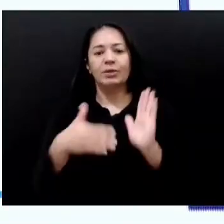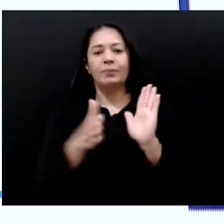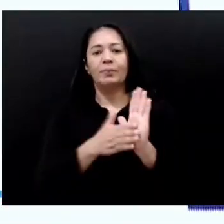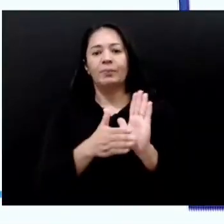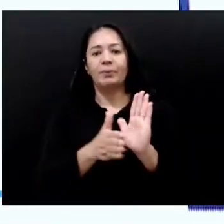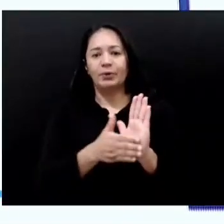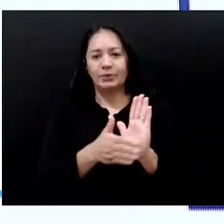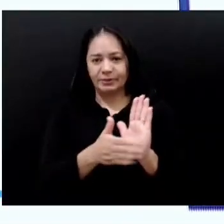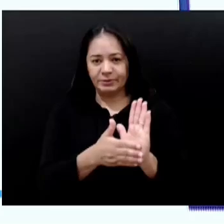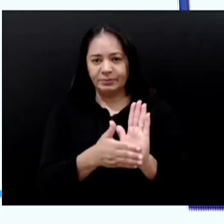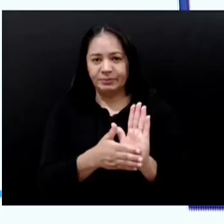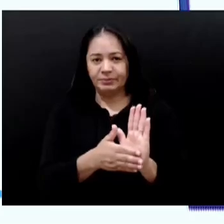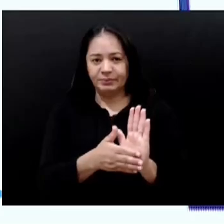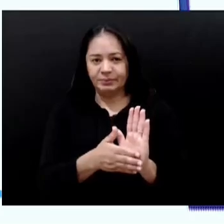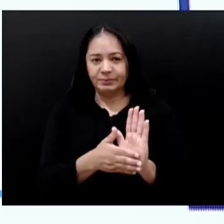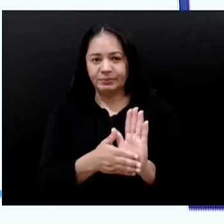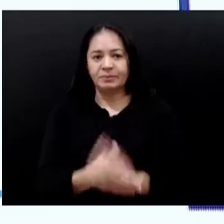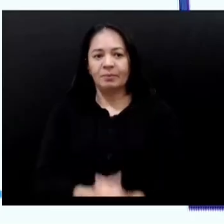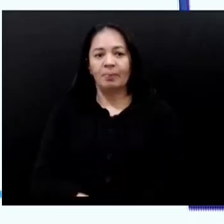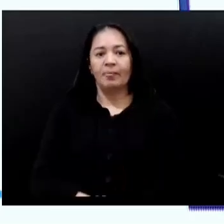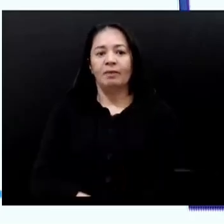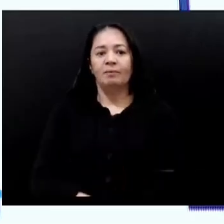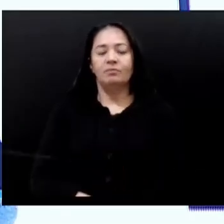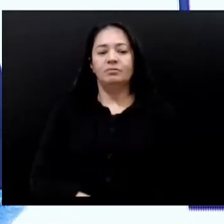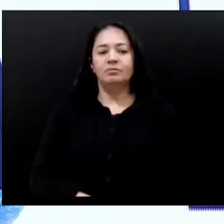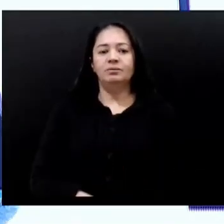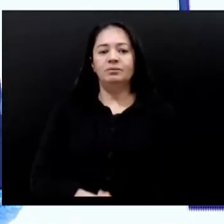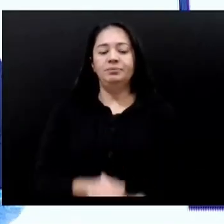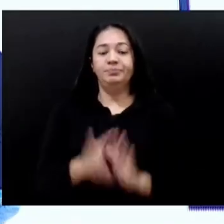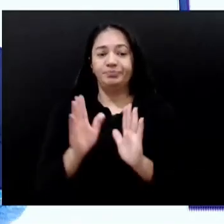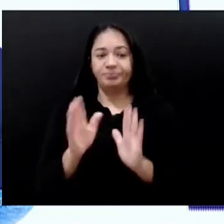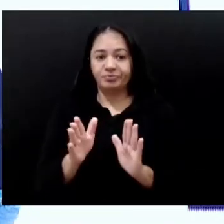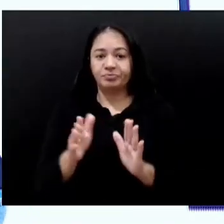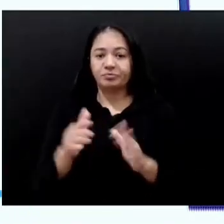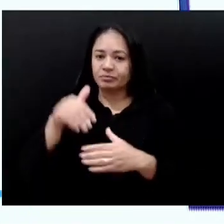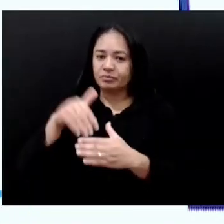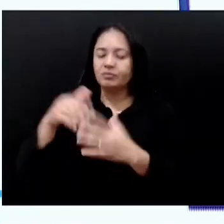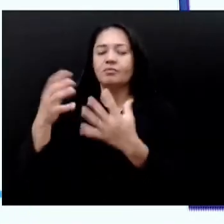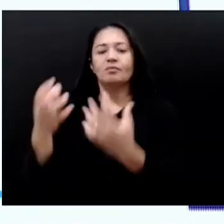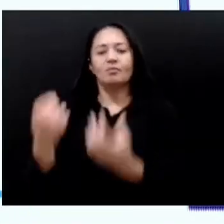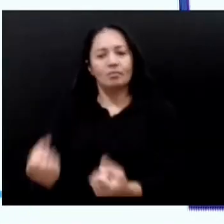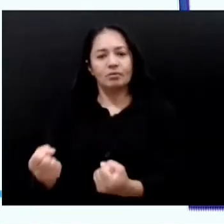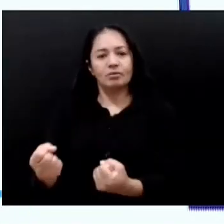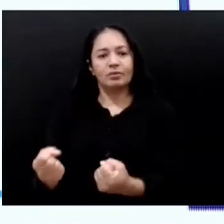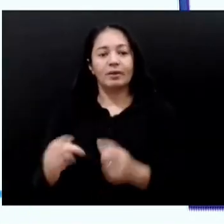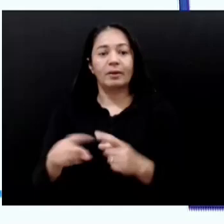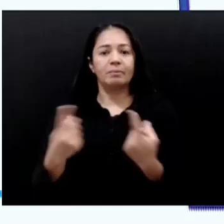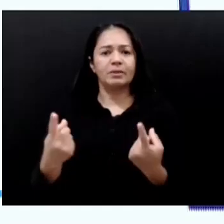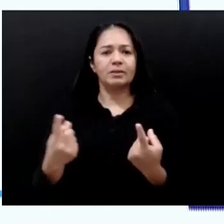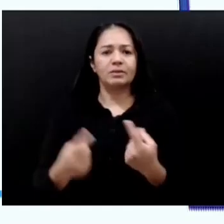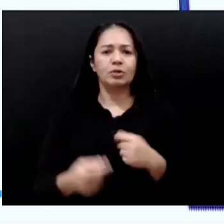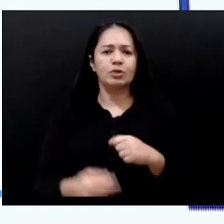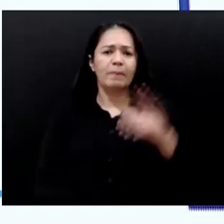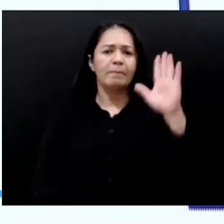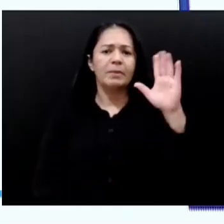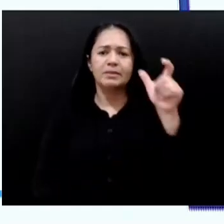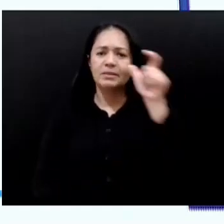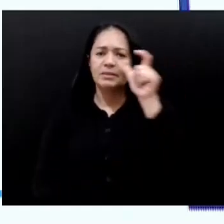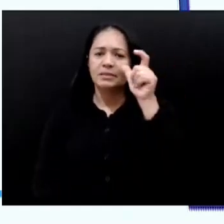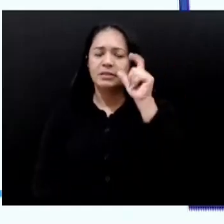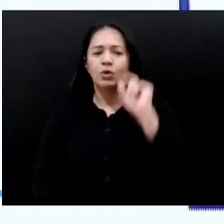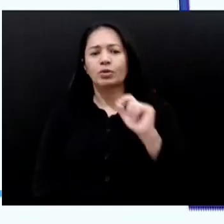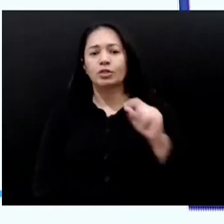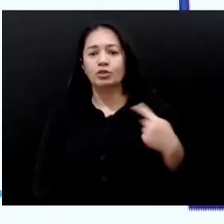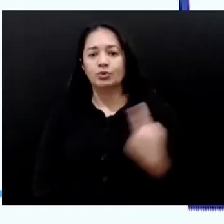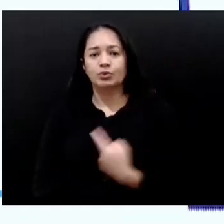né? E que foi apreciado e votado favorável. Mas o que é mais interessante é aquilo que a gente